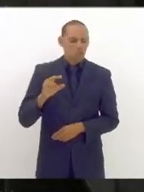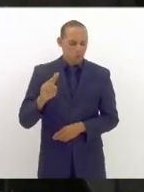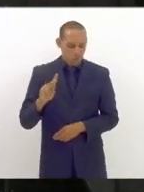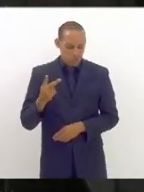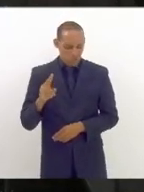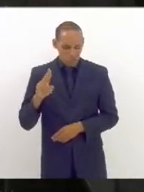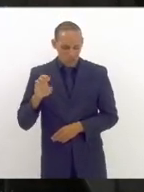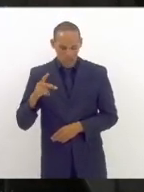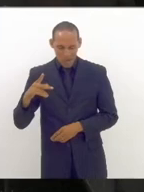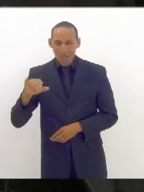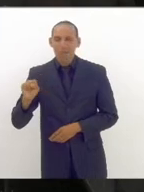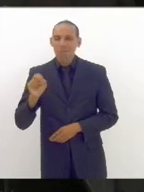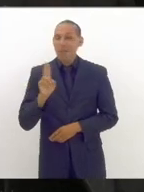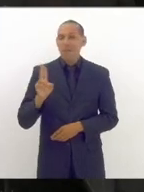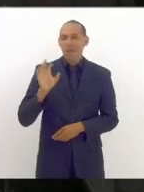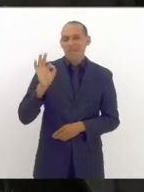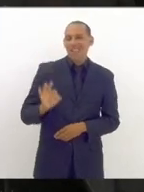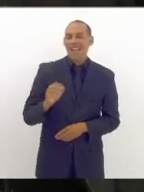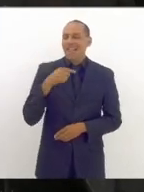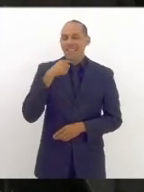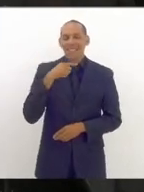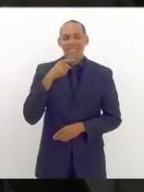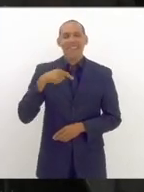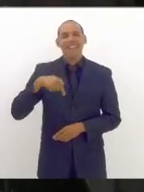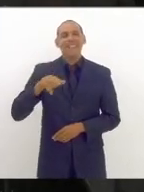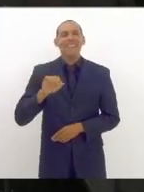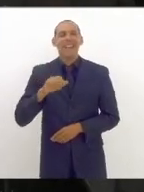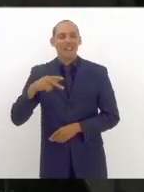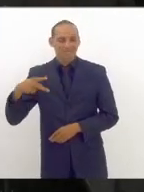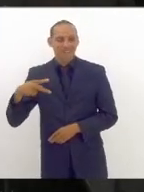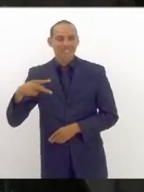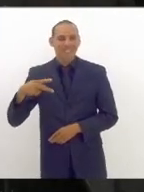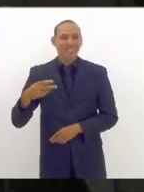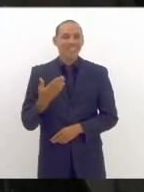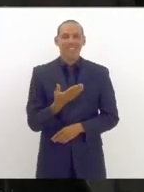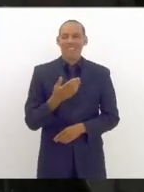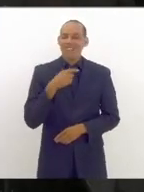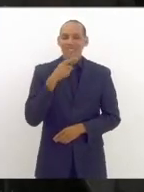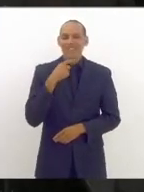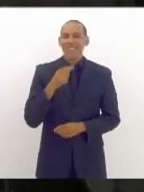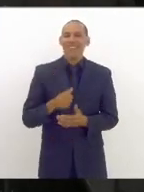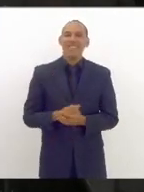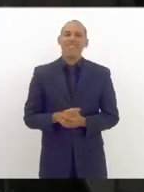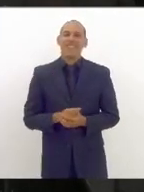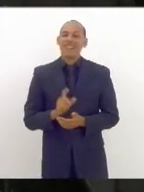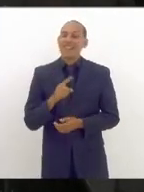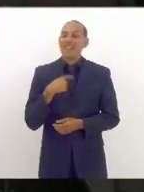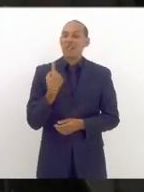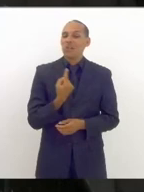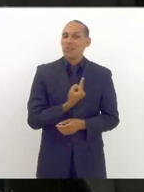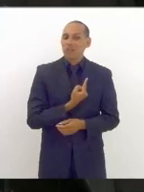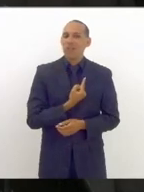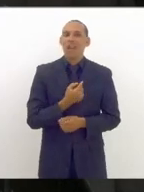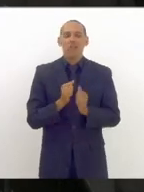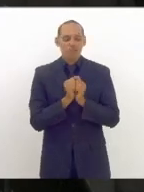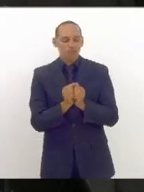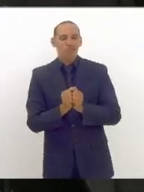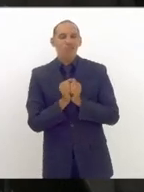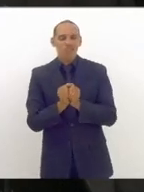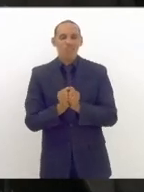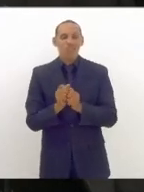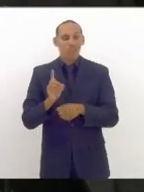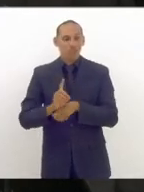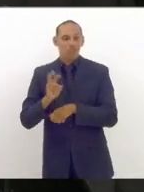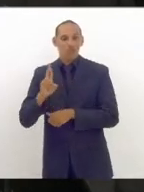nome, Flávio, mas não conseguia falar Kepp, era impossível ele falar Kepp. E a gente, numa convivência, na saída do Dr.